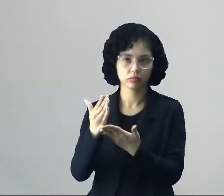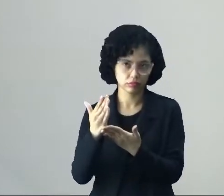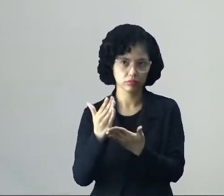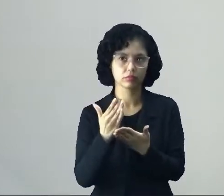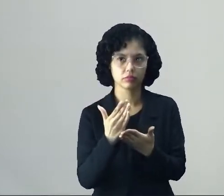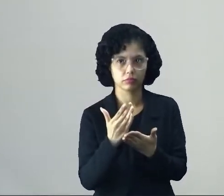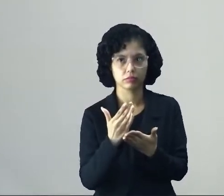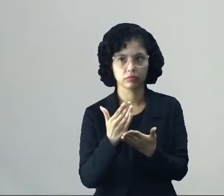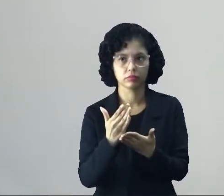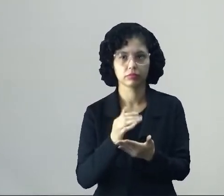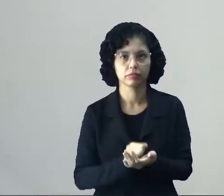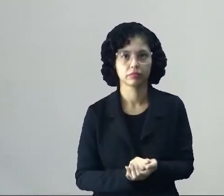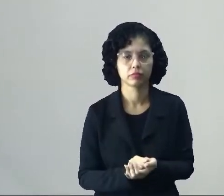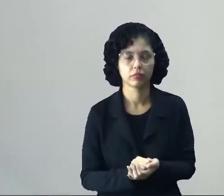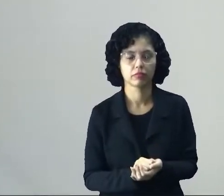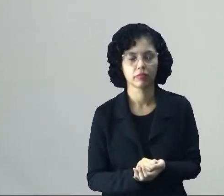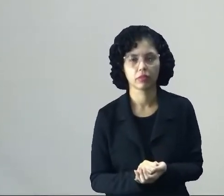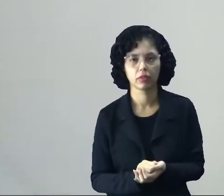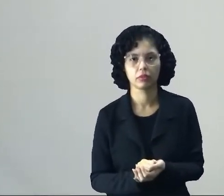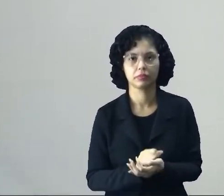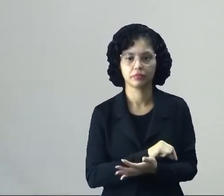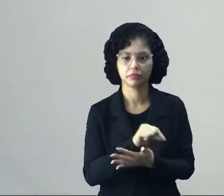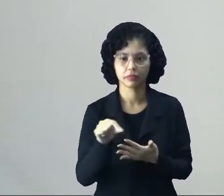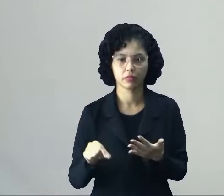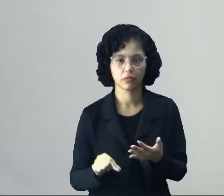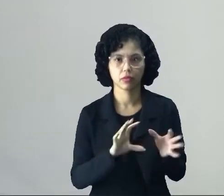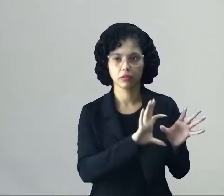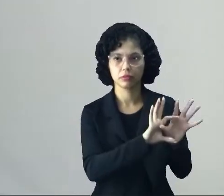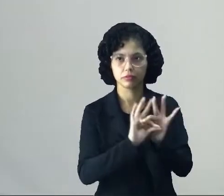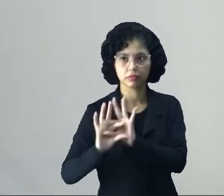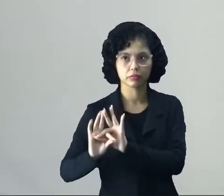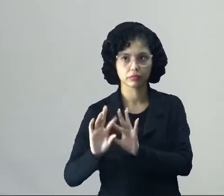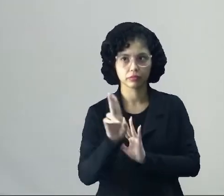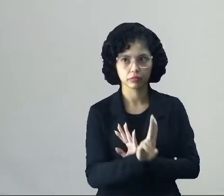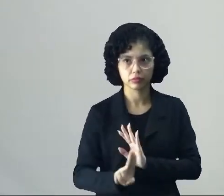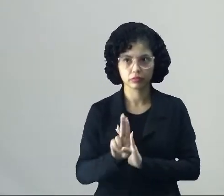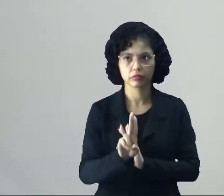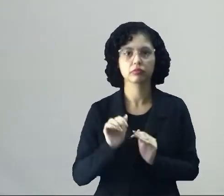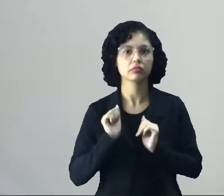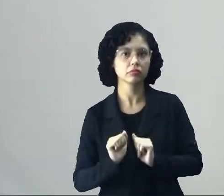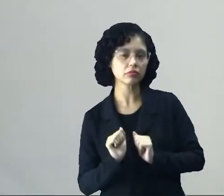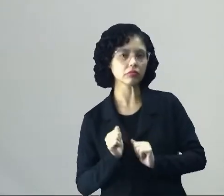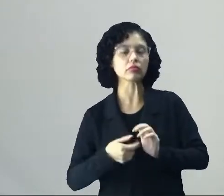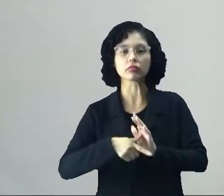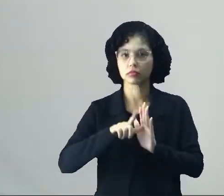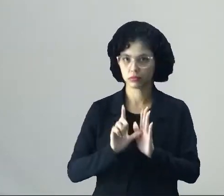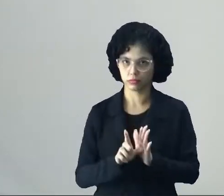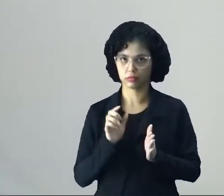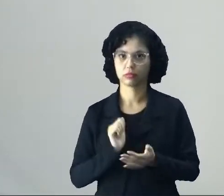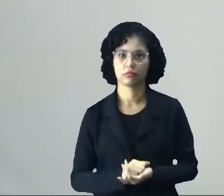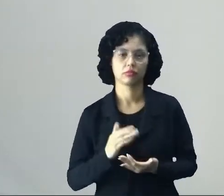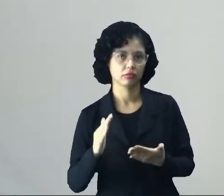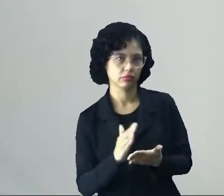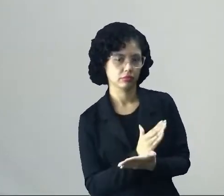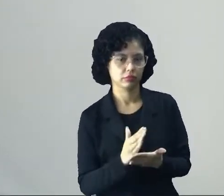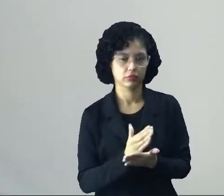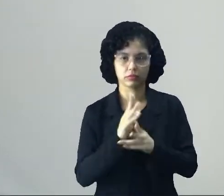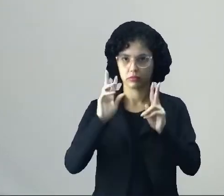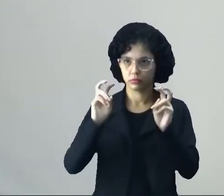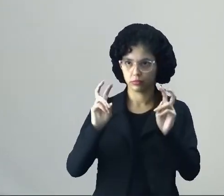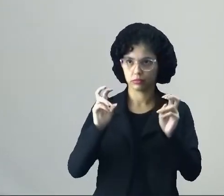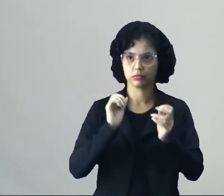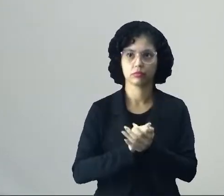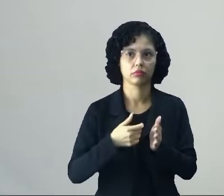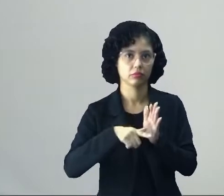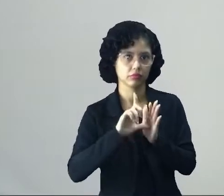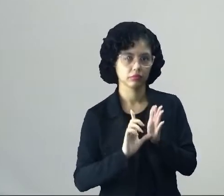iniciar com o elemento coesivo. Você pode utilizar uma expressão antes, né? algum termo